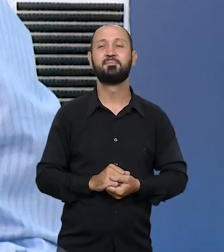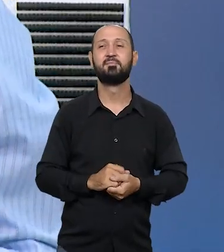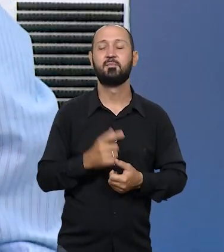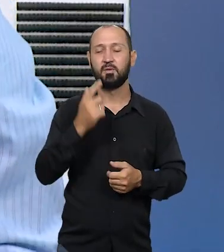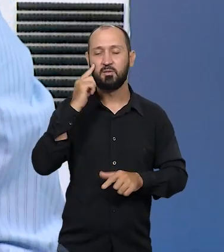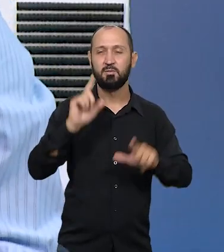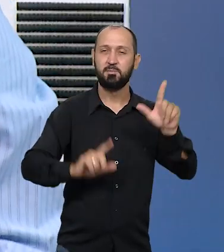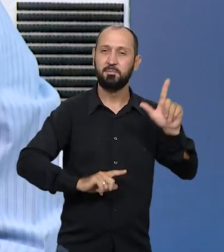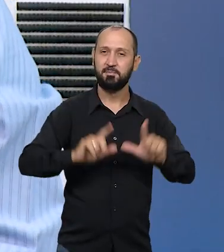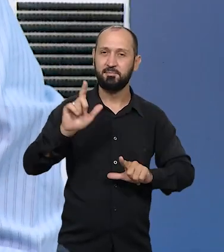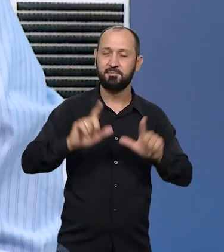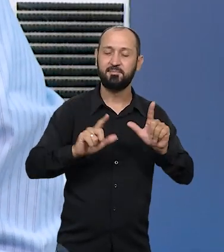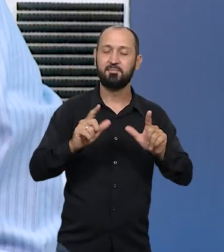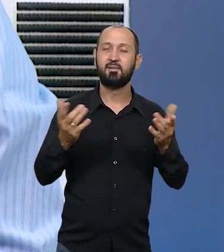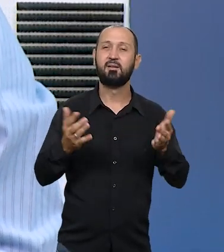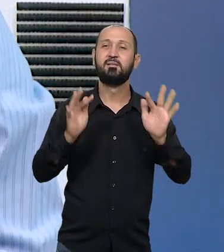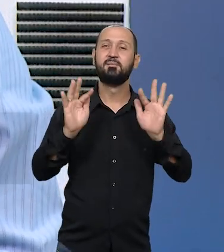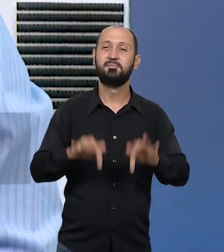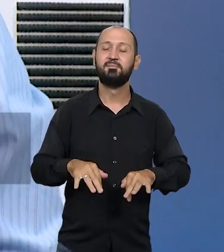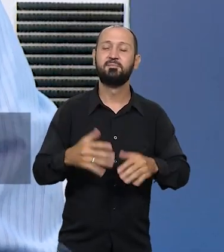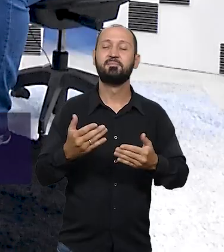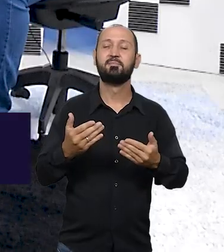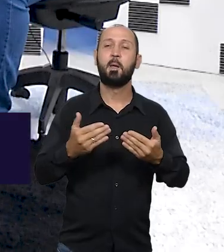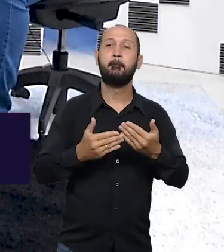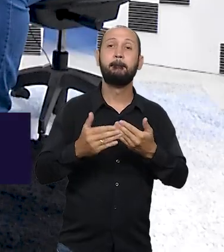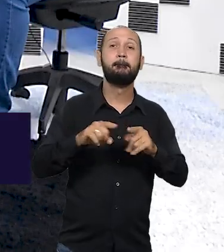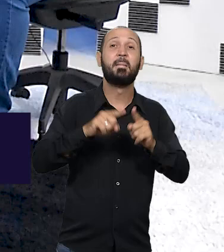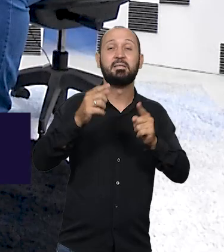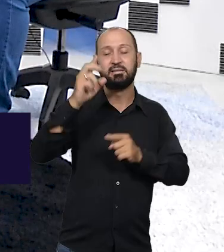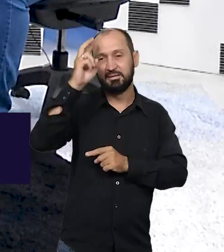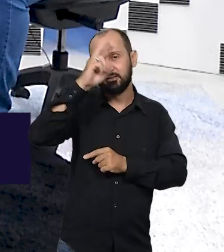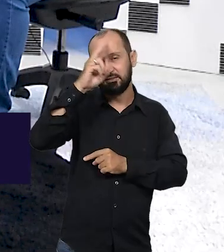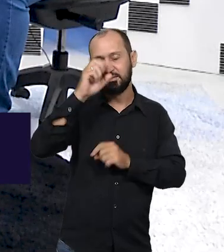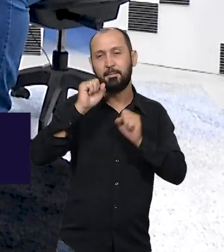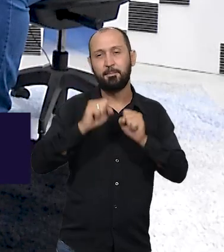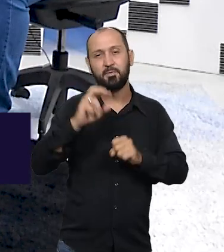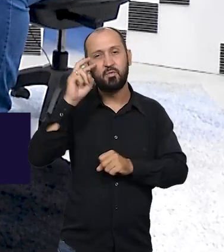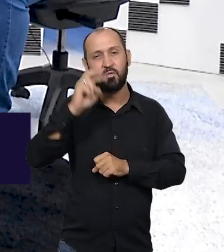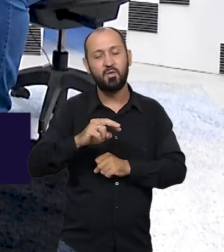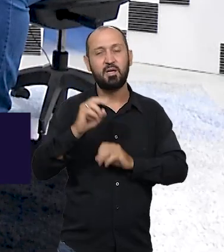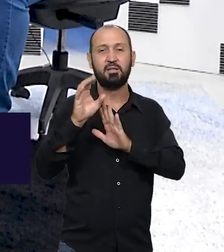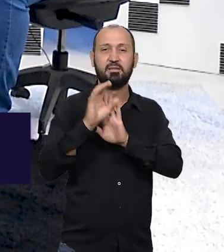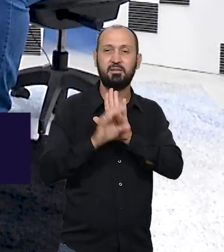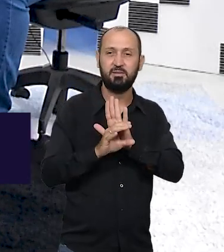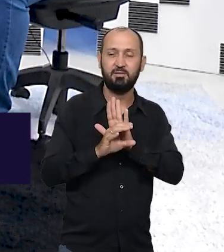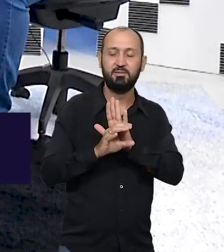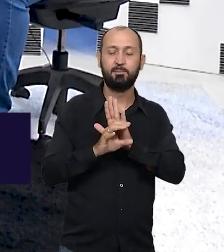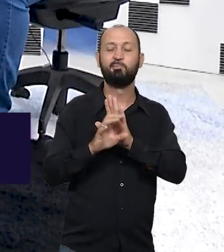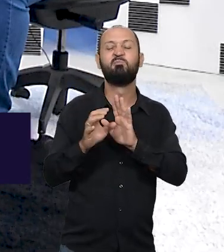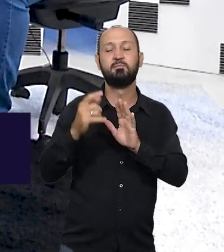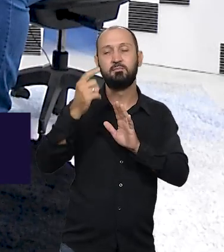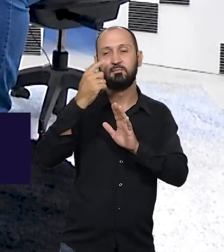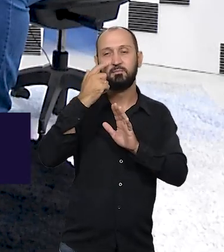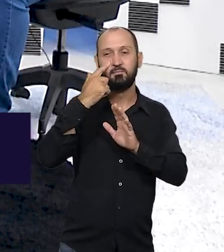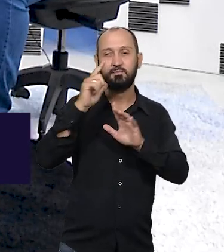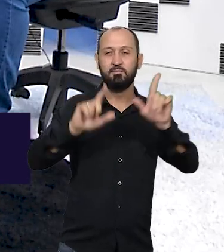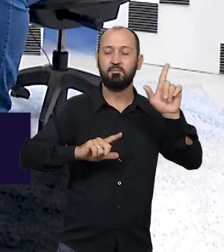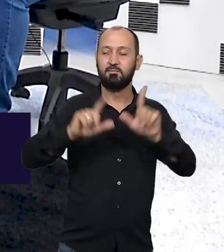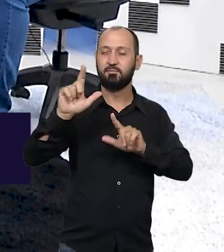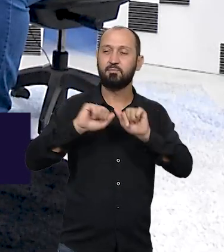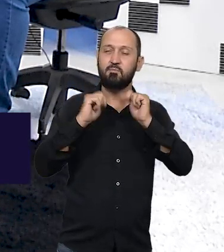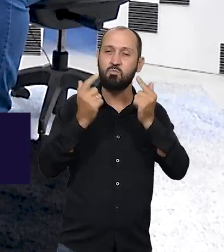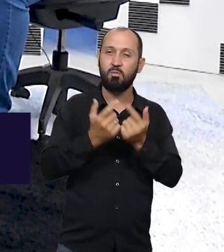programa Considerações, ele vai ficando por aqui, mas lembrando que você pode rever esse conteúdo acessando a página